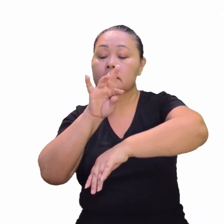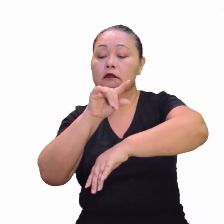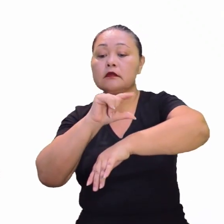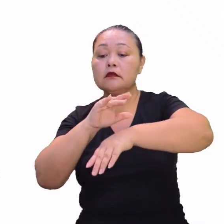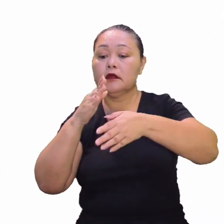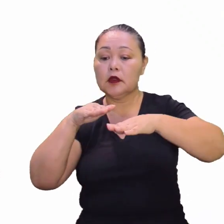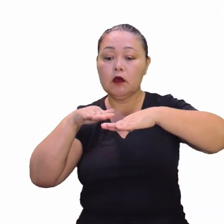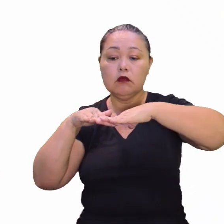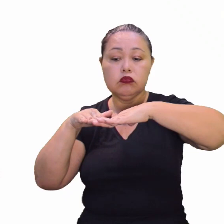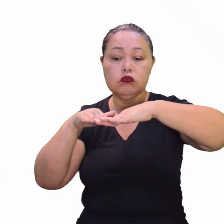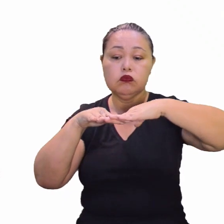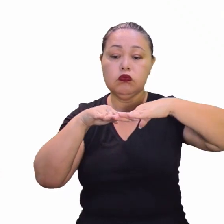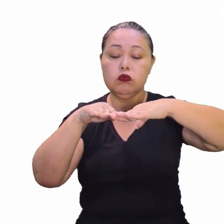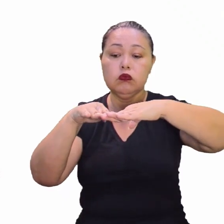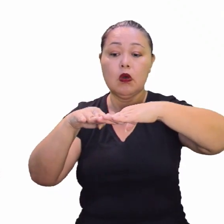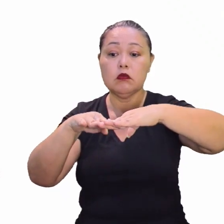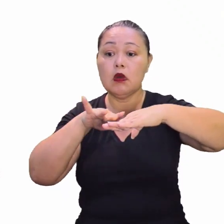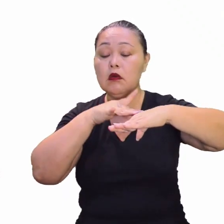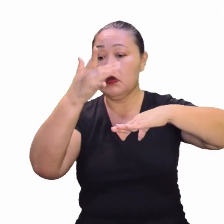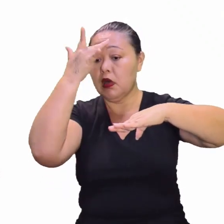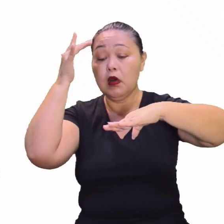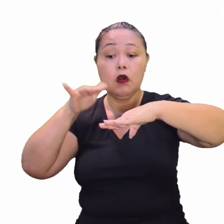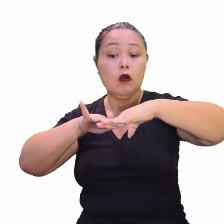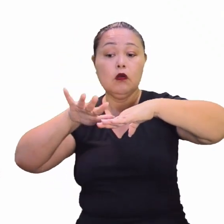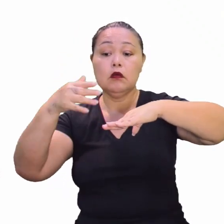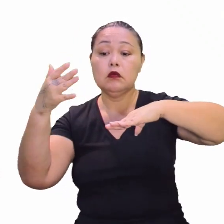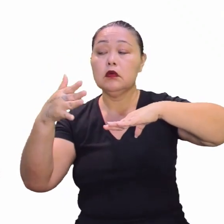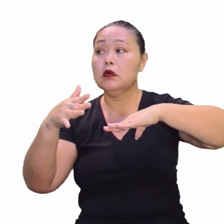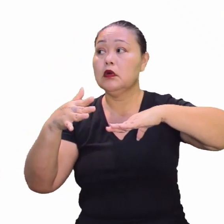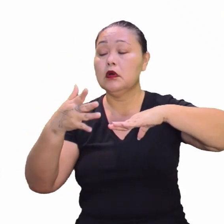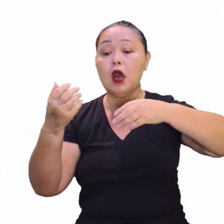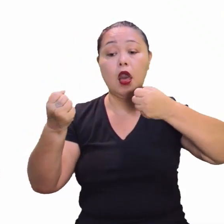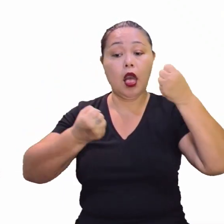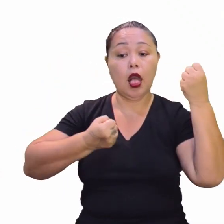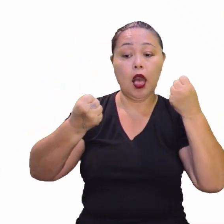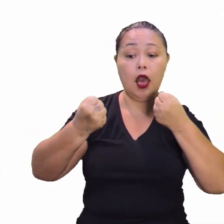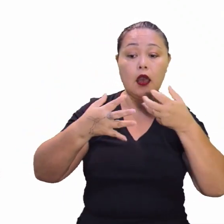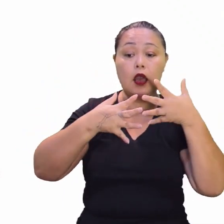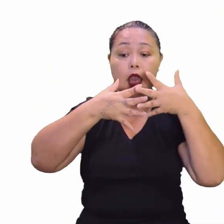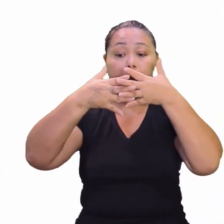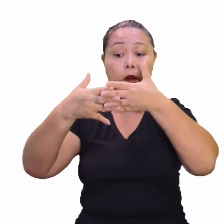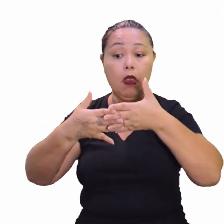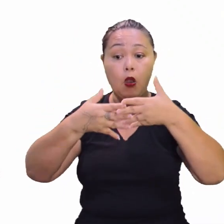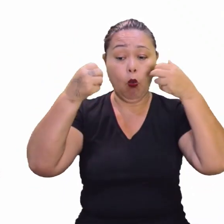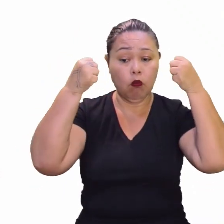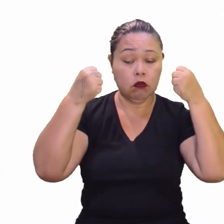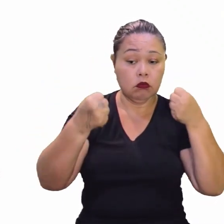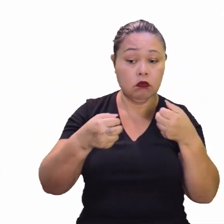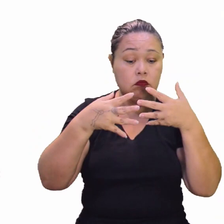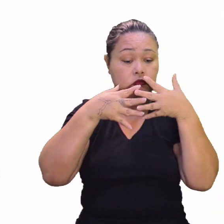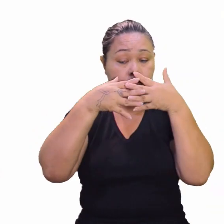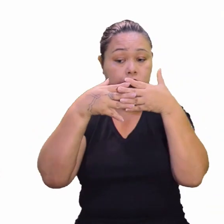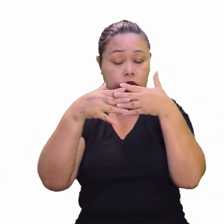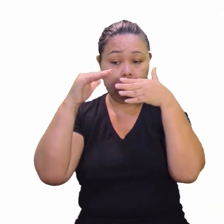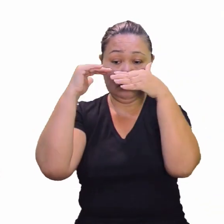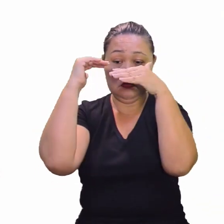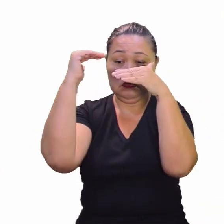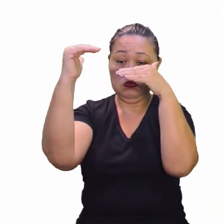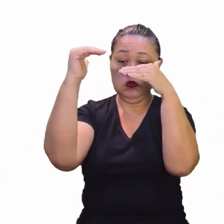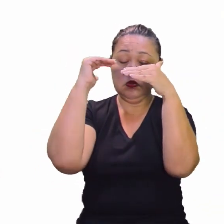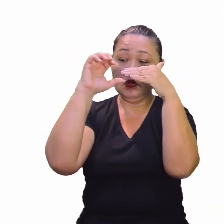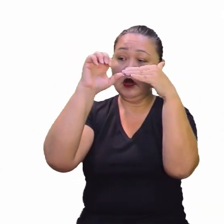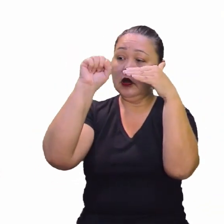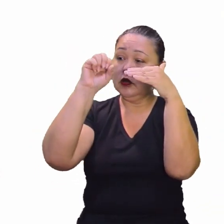Balsa, é tanto fluxo de caminhões carregados